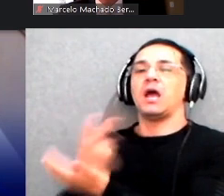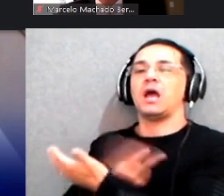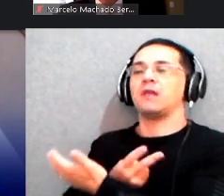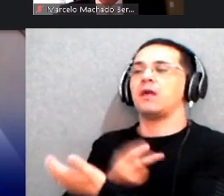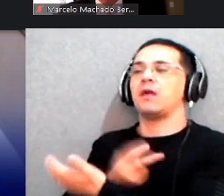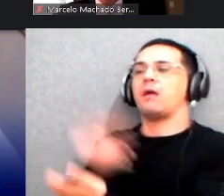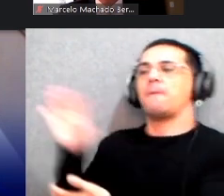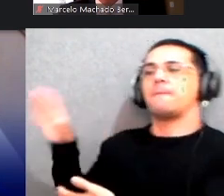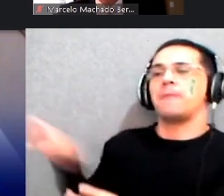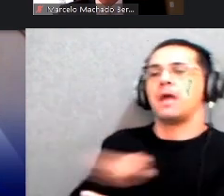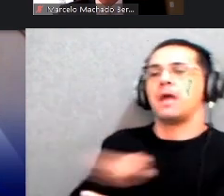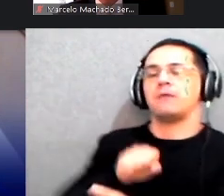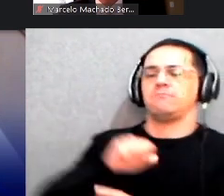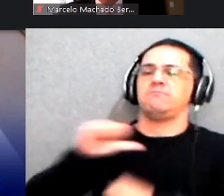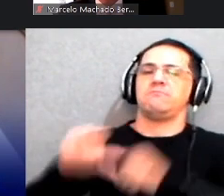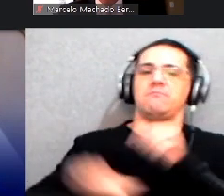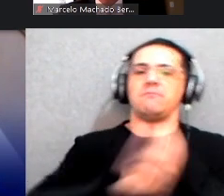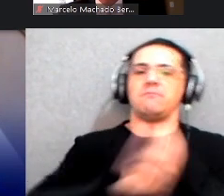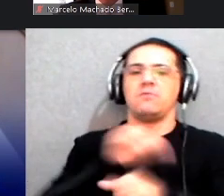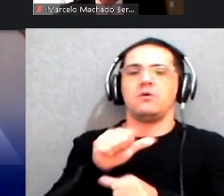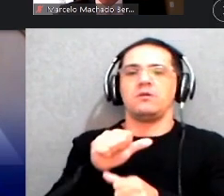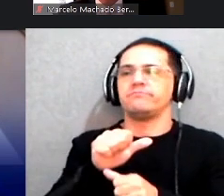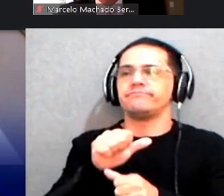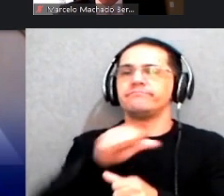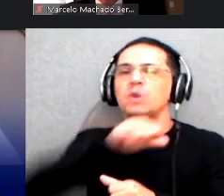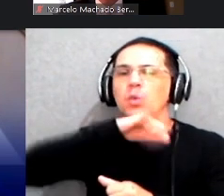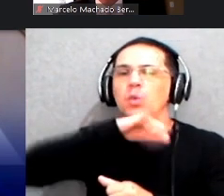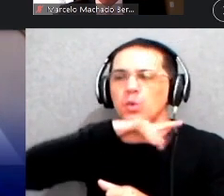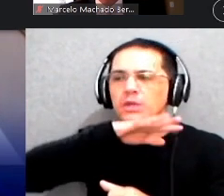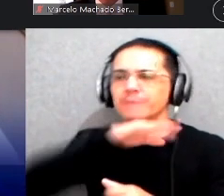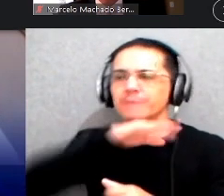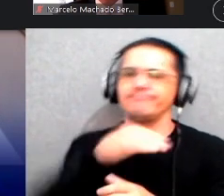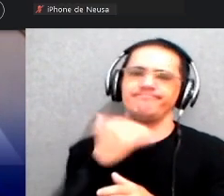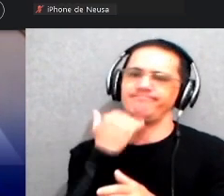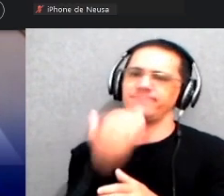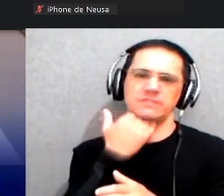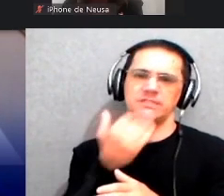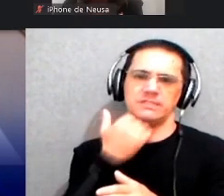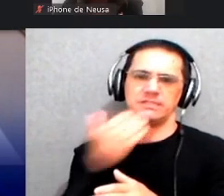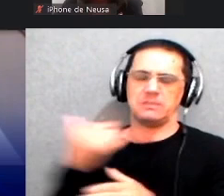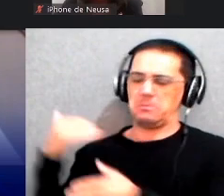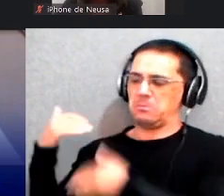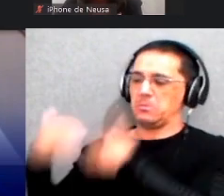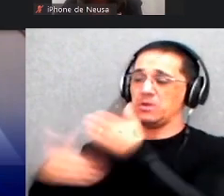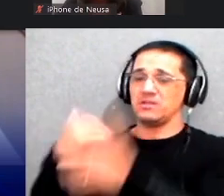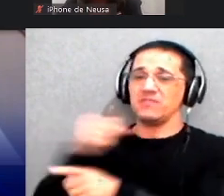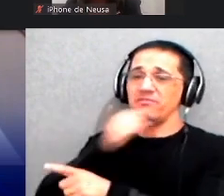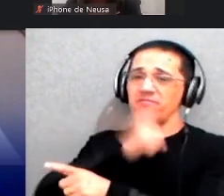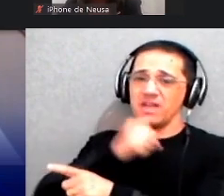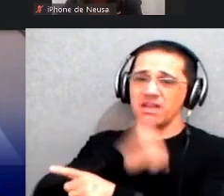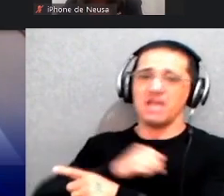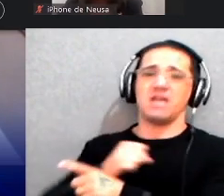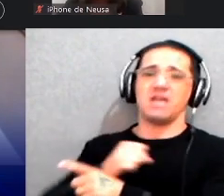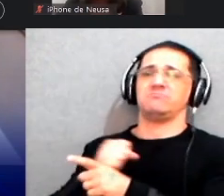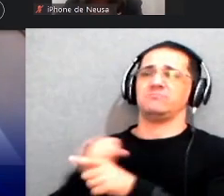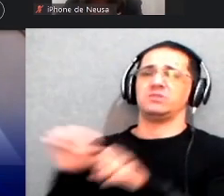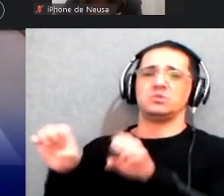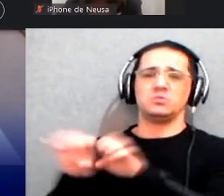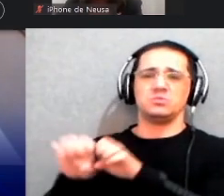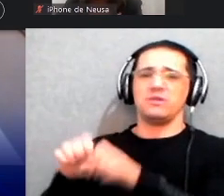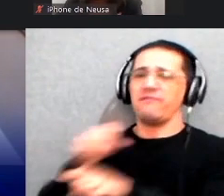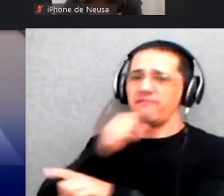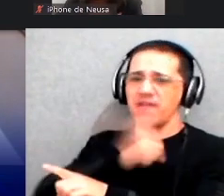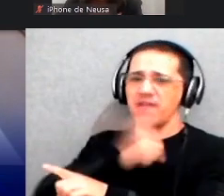novo, até precisamos de um processo novo. Não, nós temos um processo velho, de um código velho, de uma estrutura inquisitória velha, que a gente